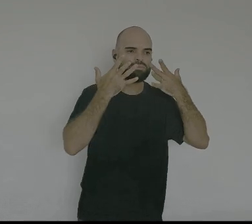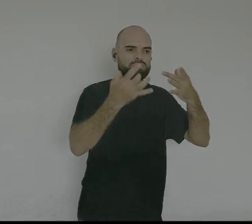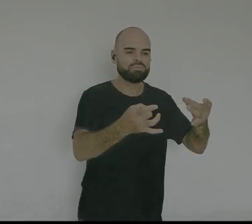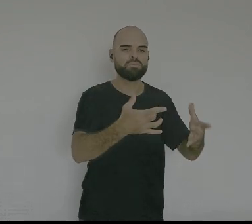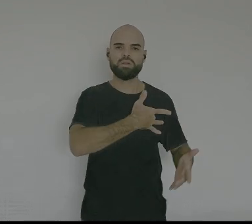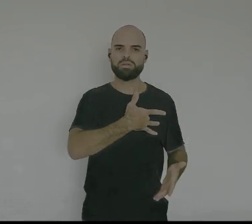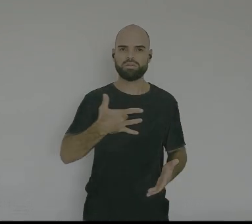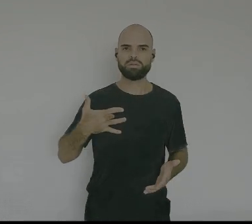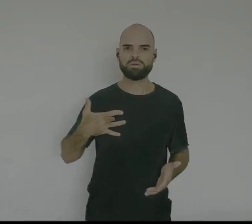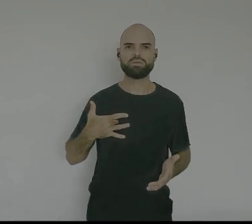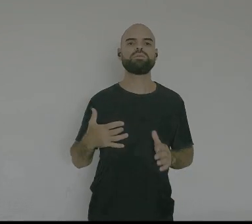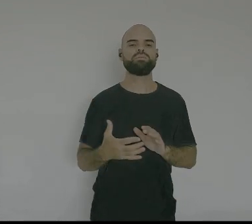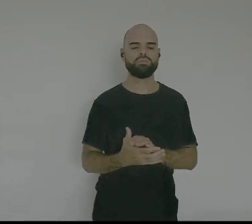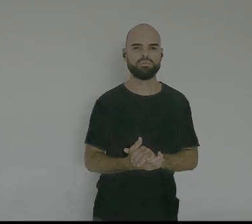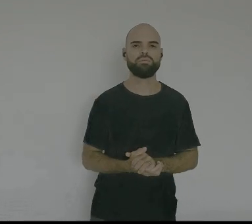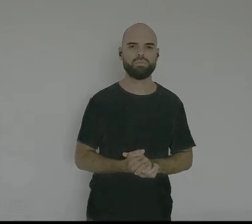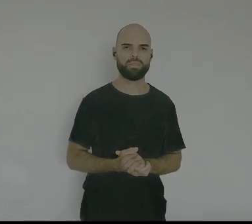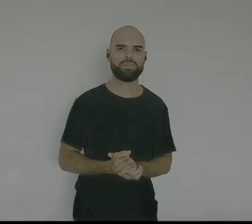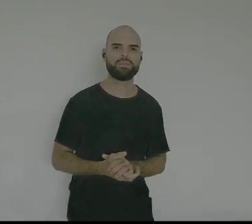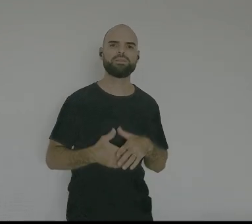considerar